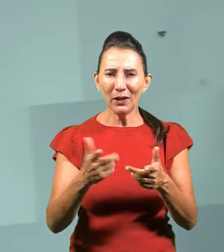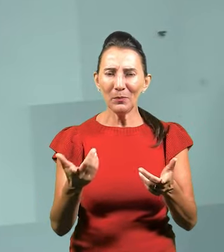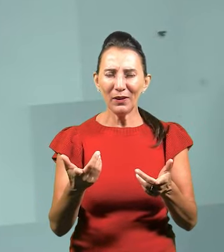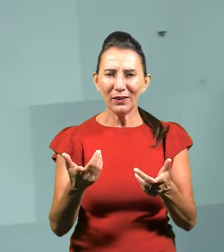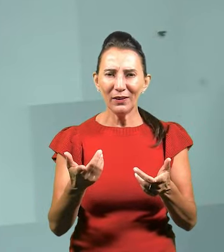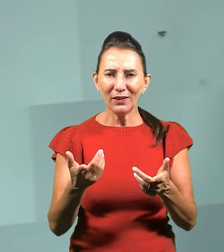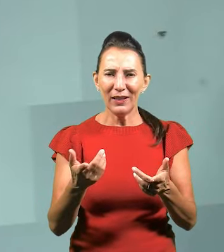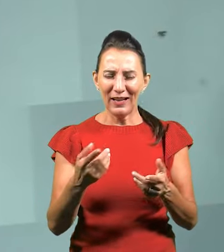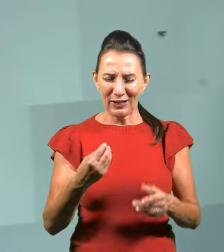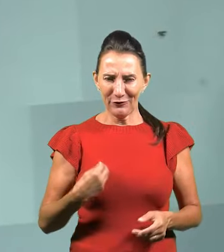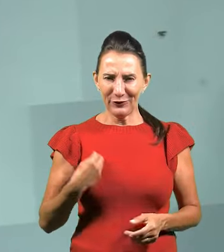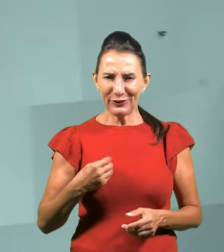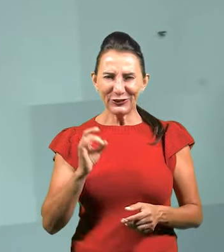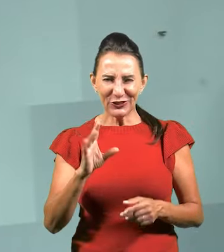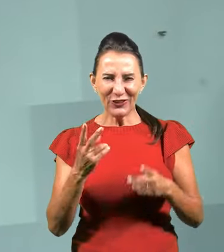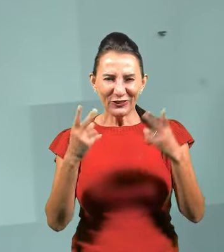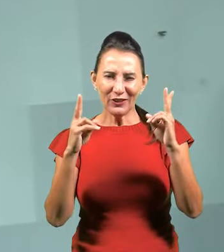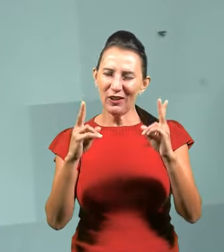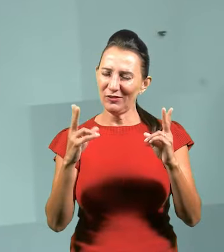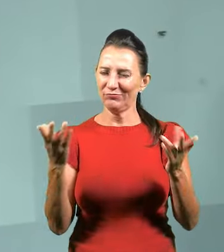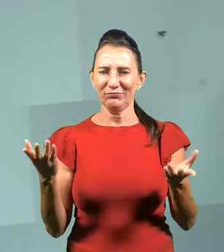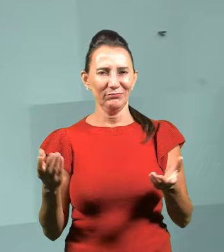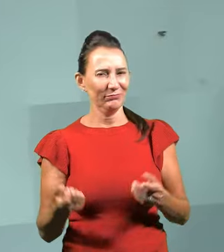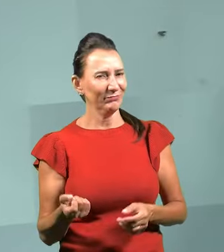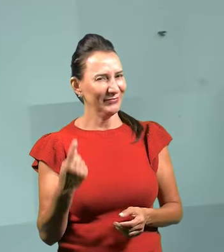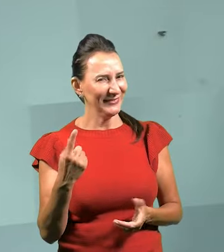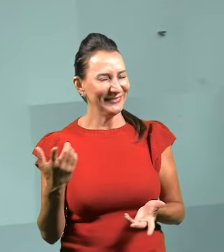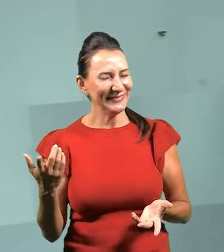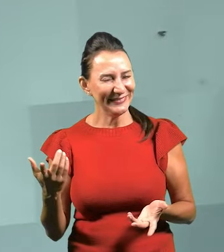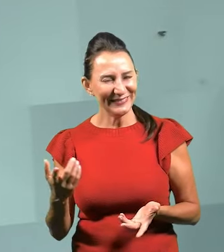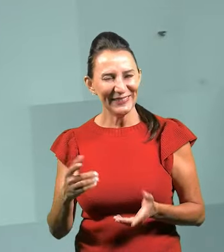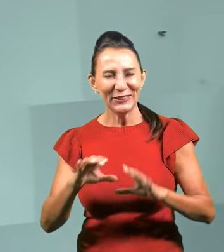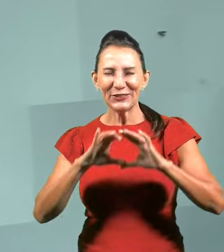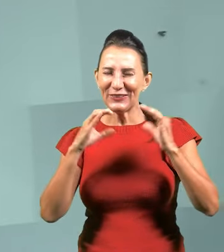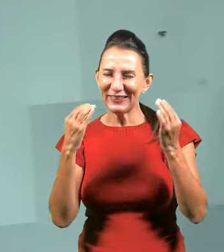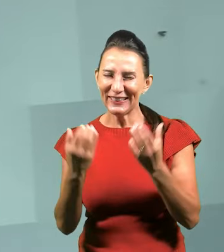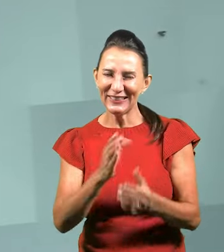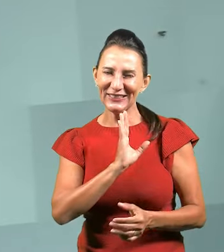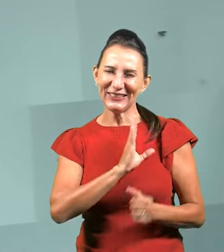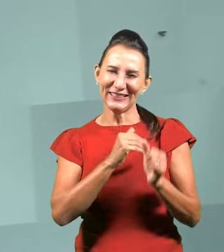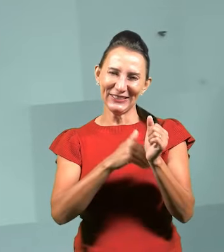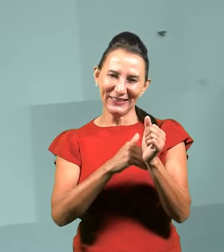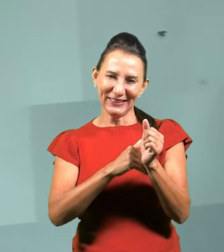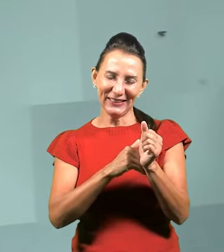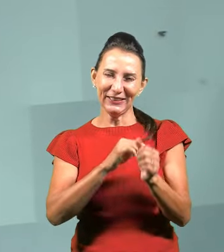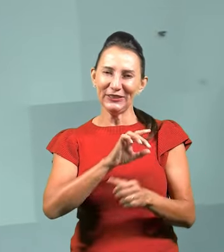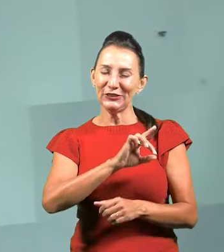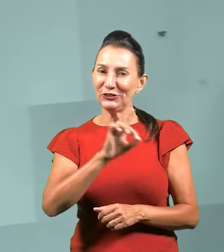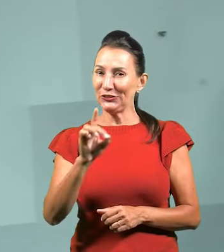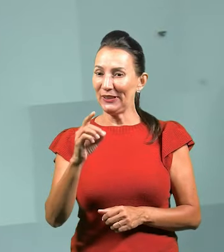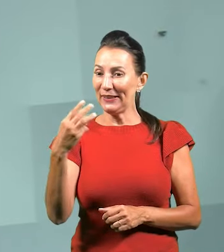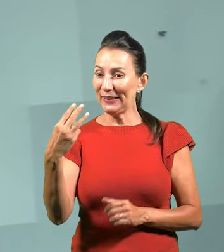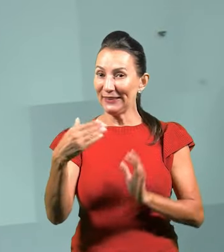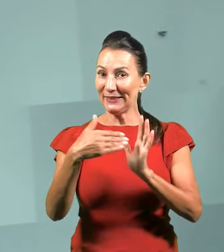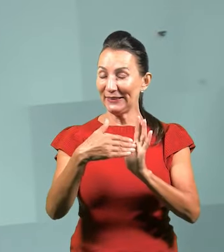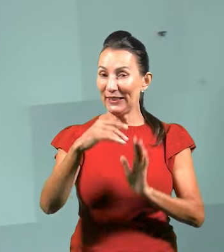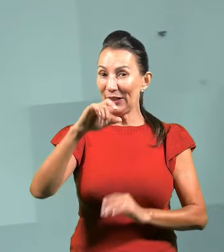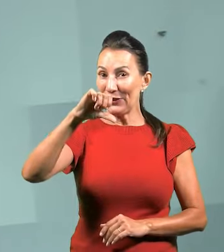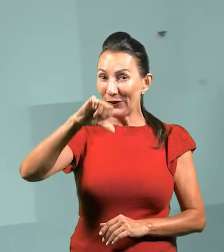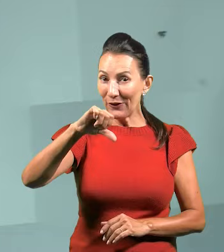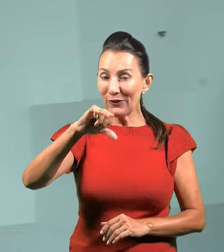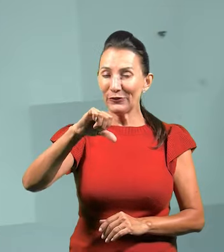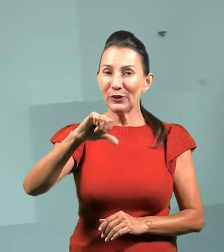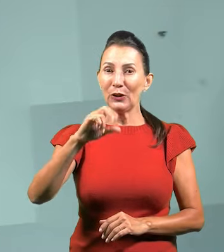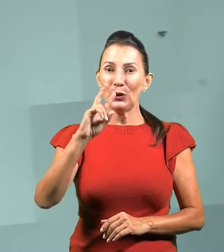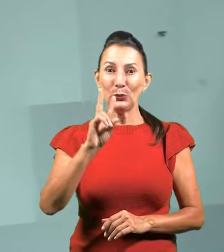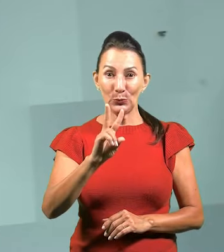vida. Então a vida não é feita somente de vitórias. Congresso Segredos do Coração, de 3 a